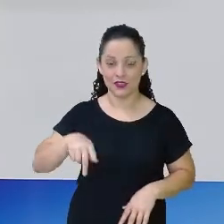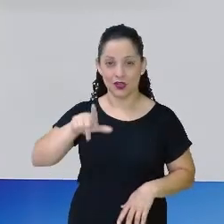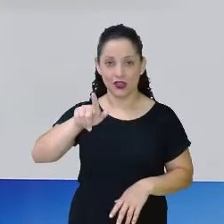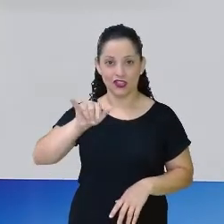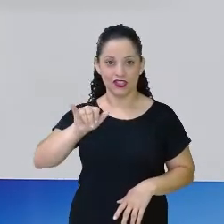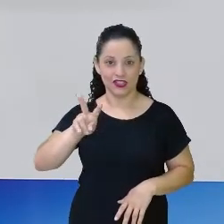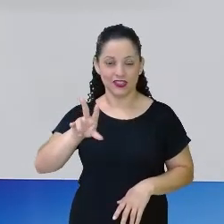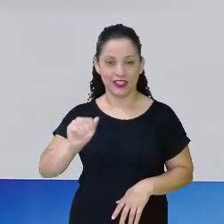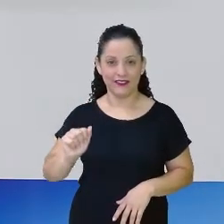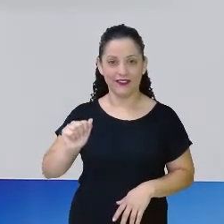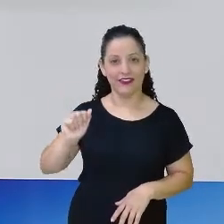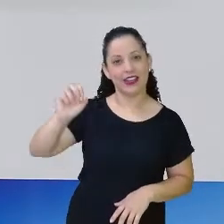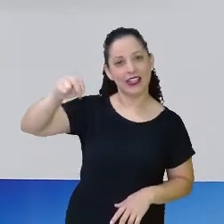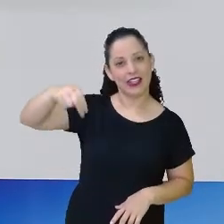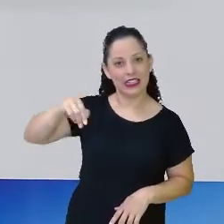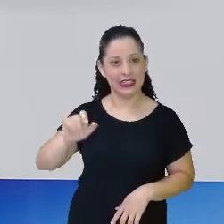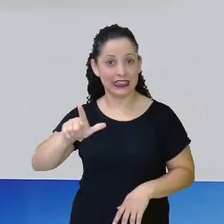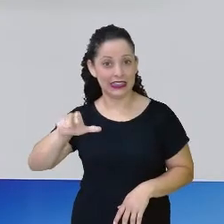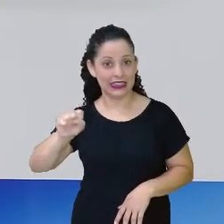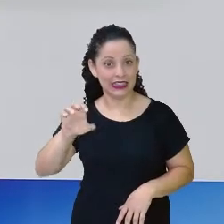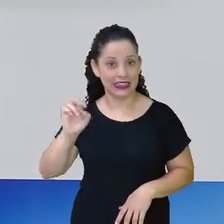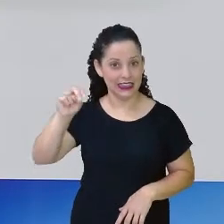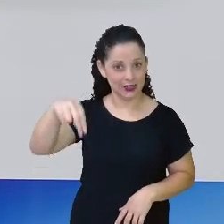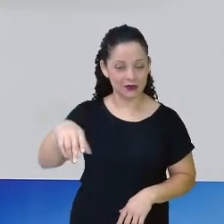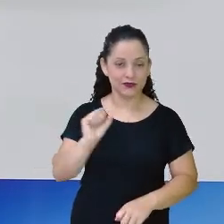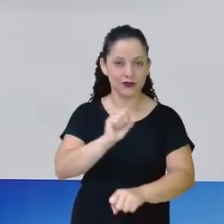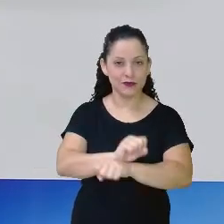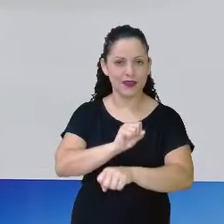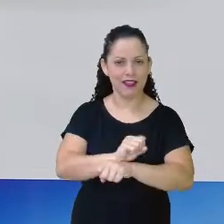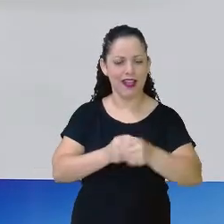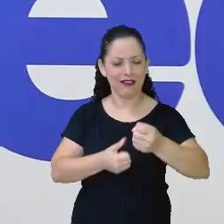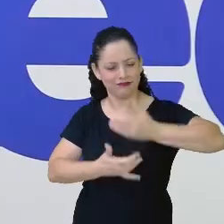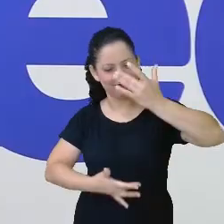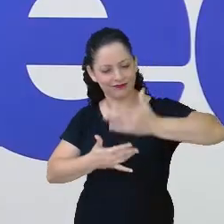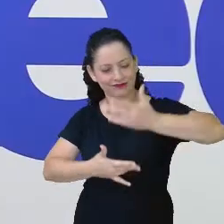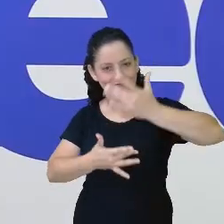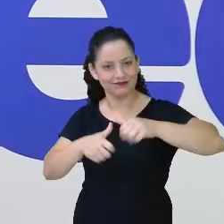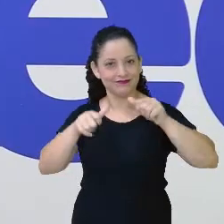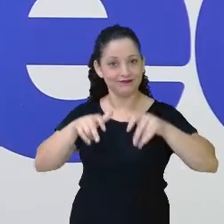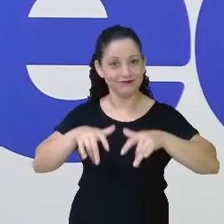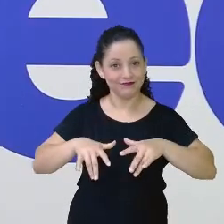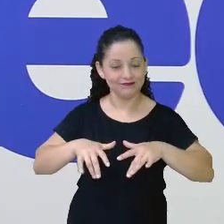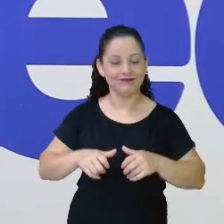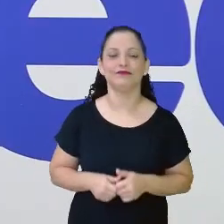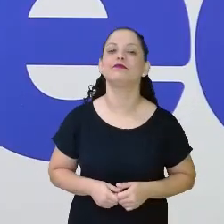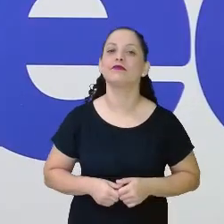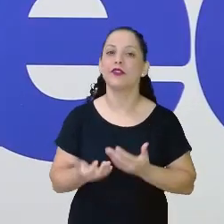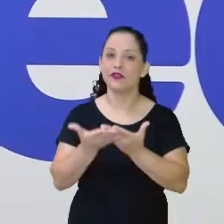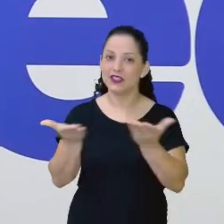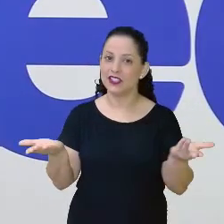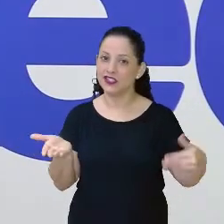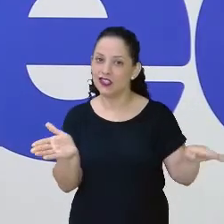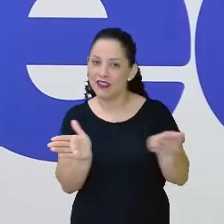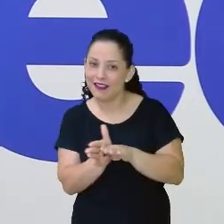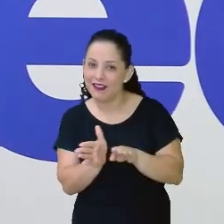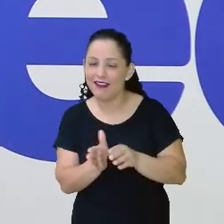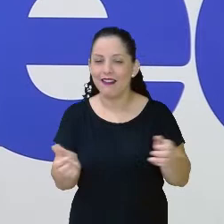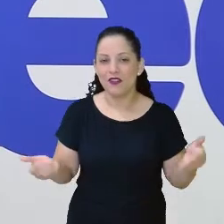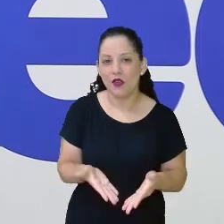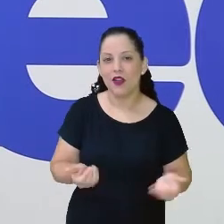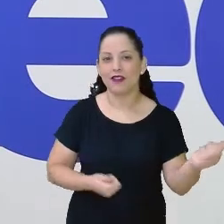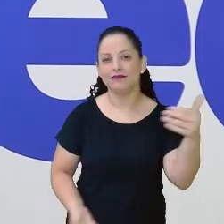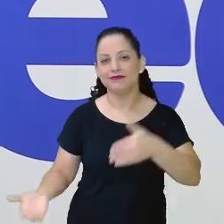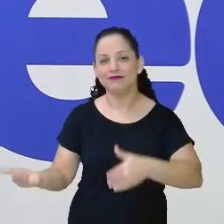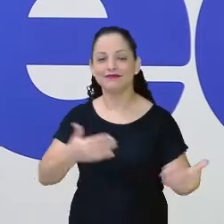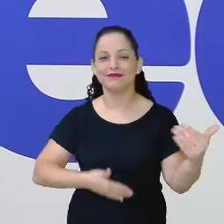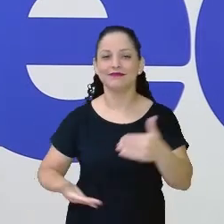aqui aguardando o teu bom dia, não é isso, professor? Exatamente, estou por aqui aguardando, eles estão chegando, elas também chegando aos pouquinhos